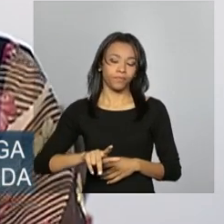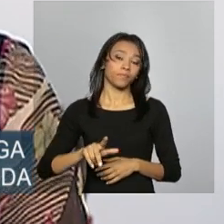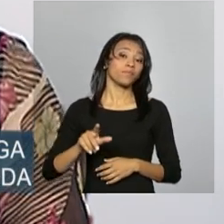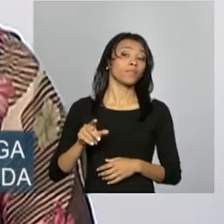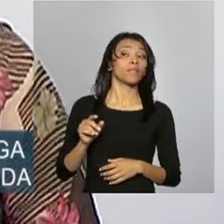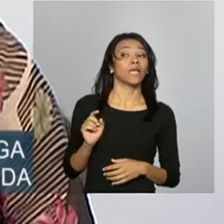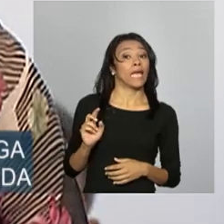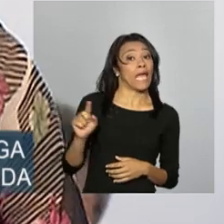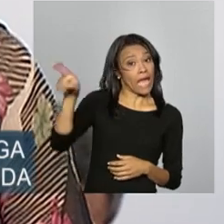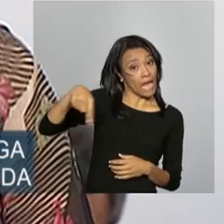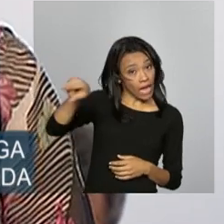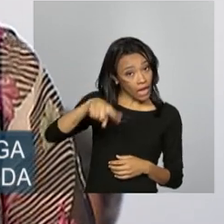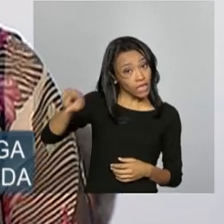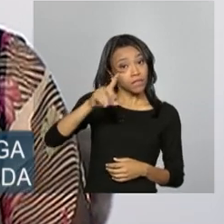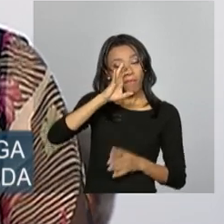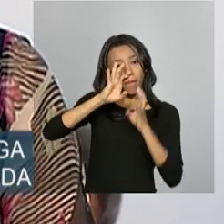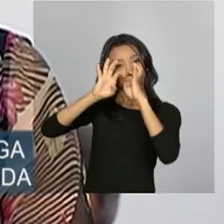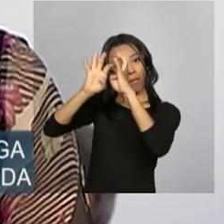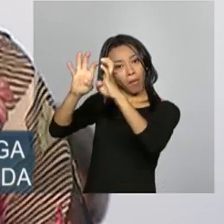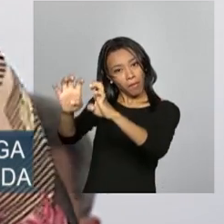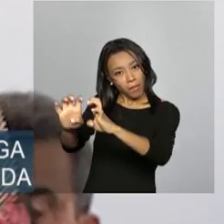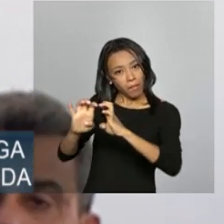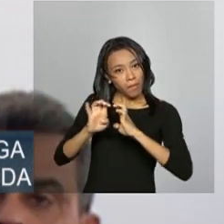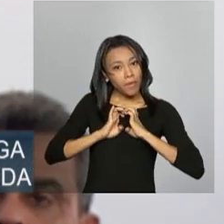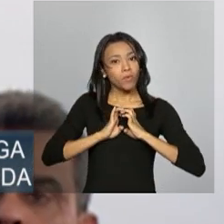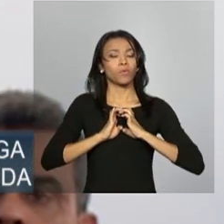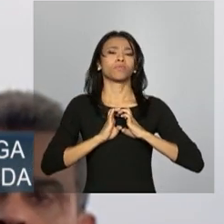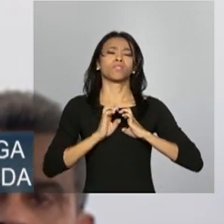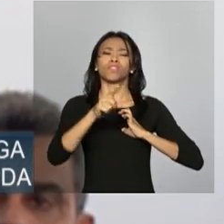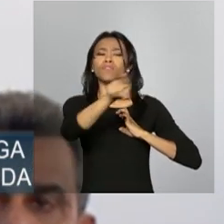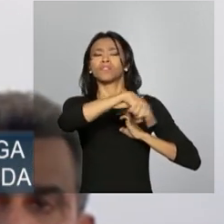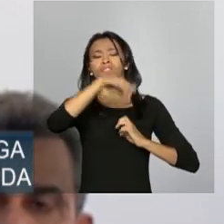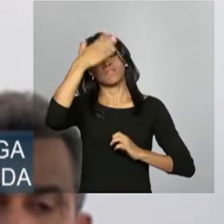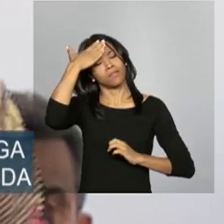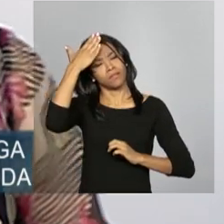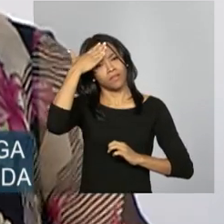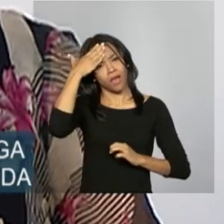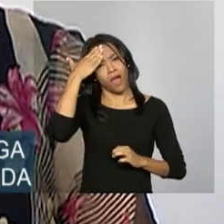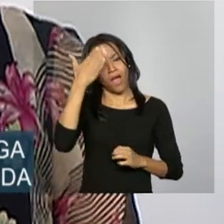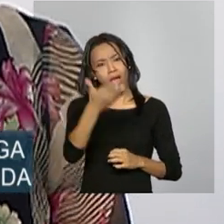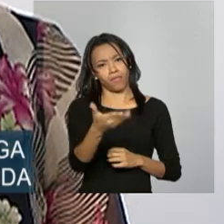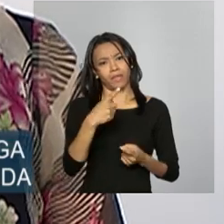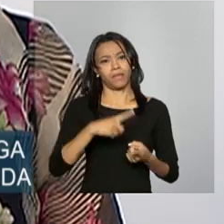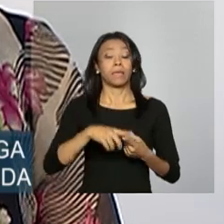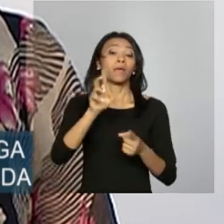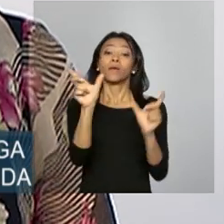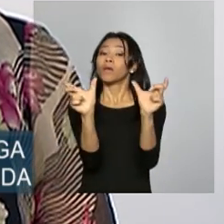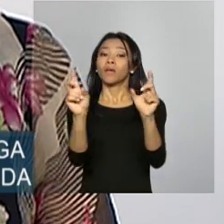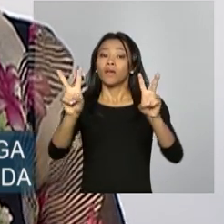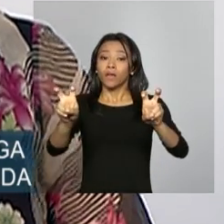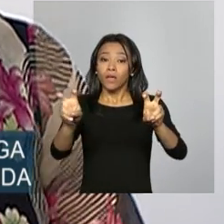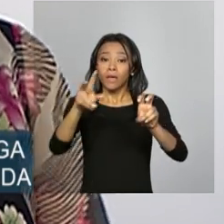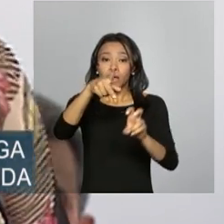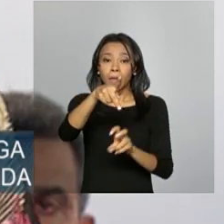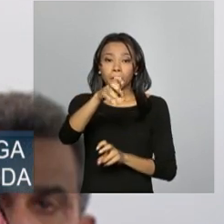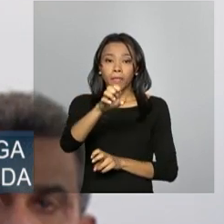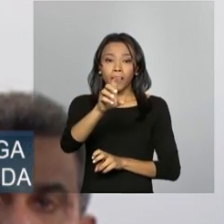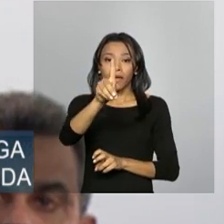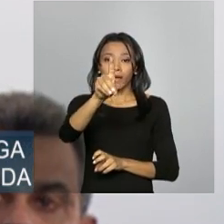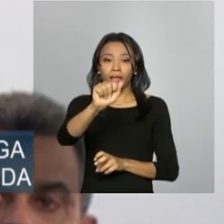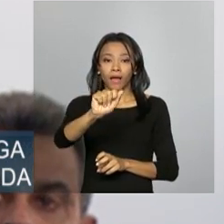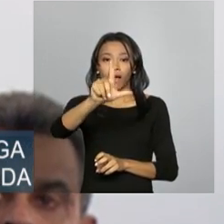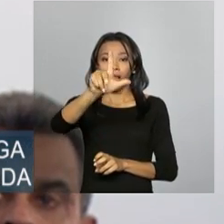Eles me acusam de algo que vocês já escutaram, pedaladas fiscais. Mas